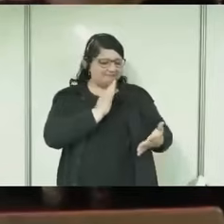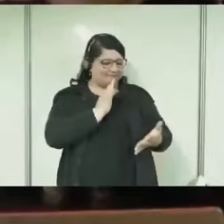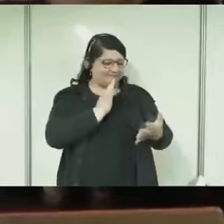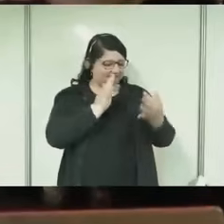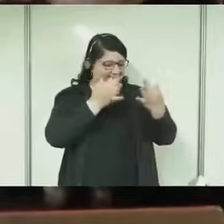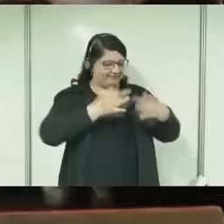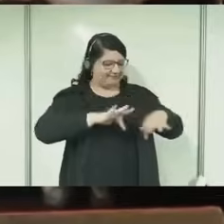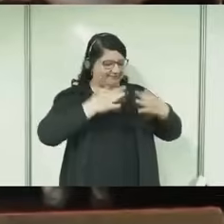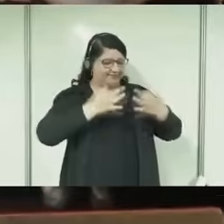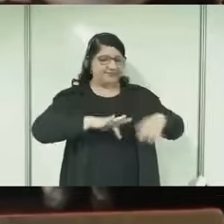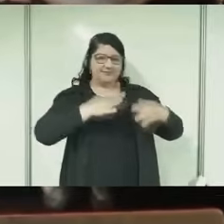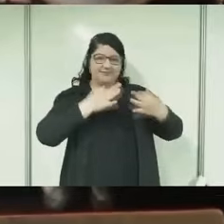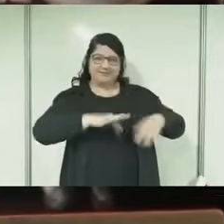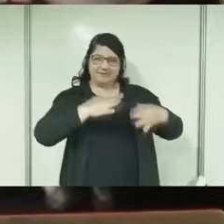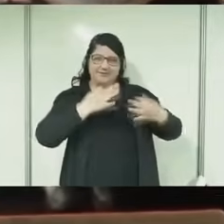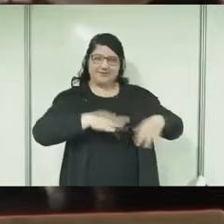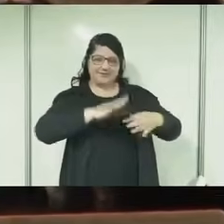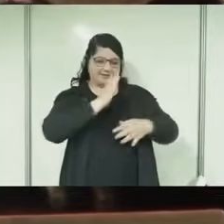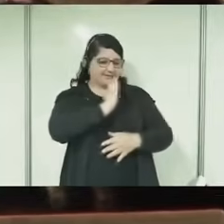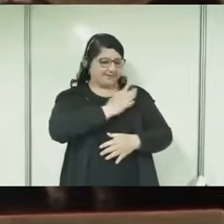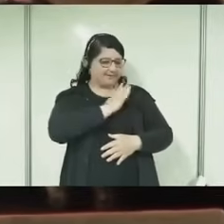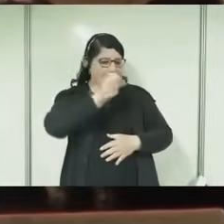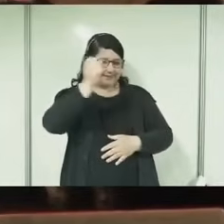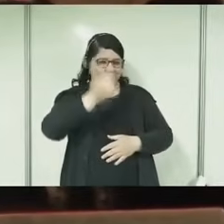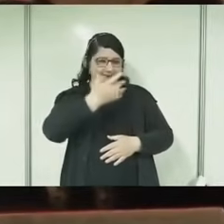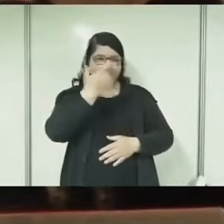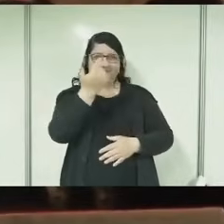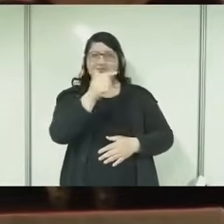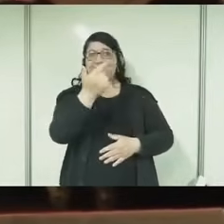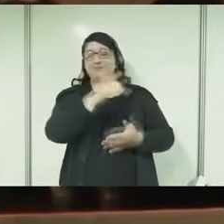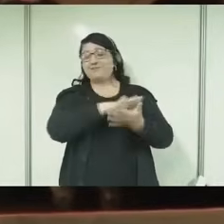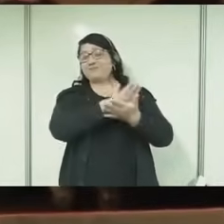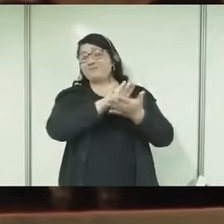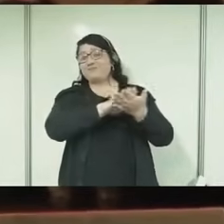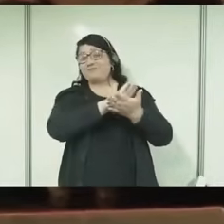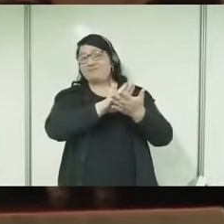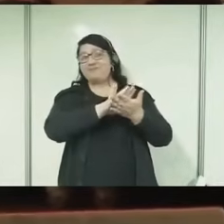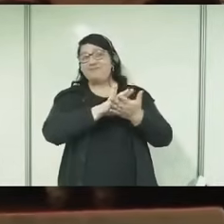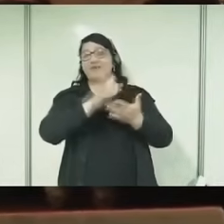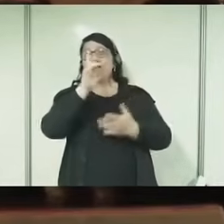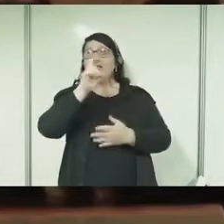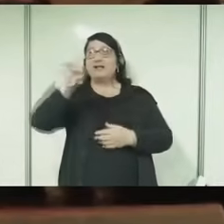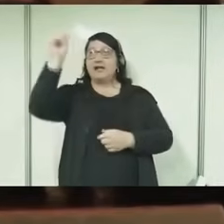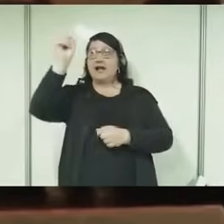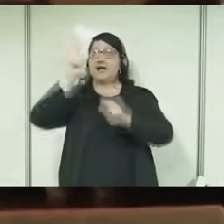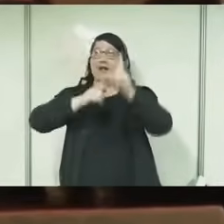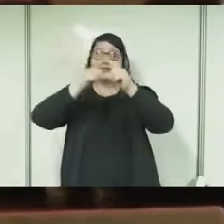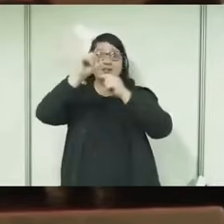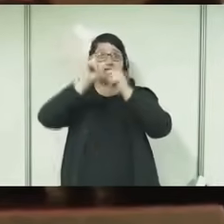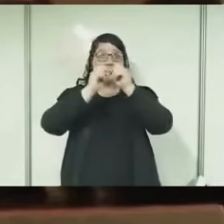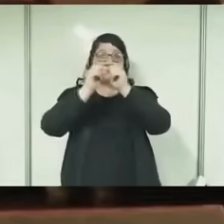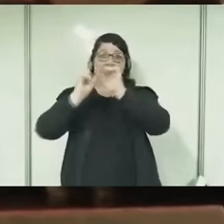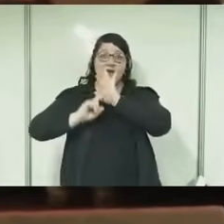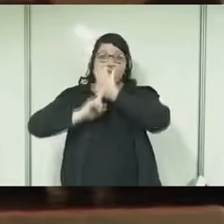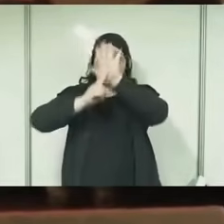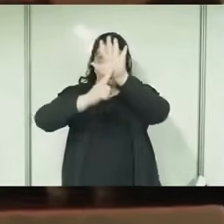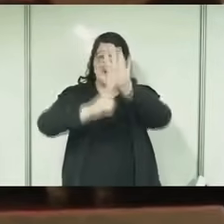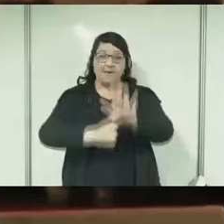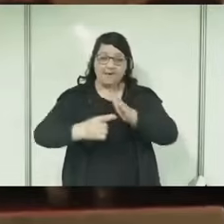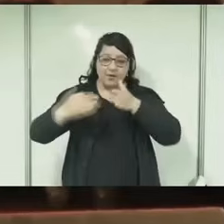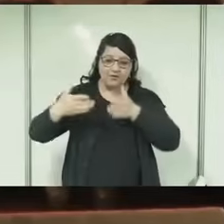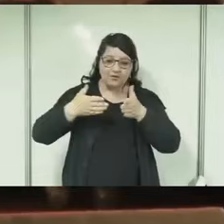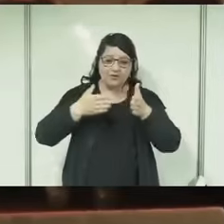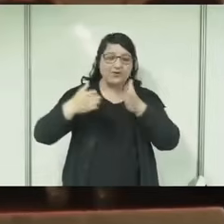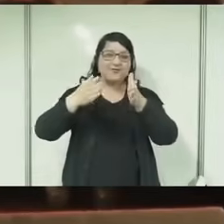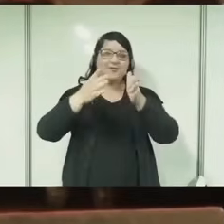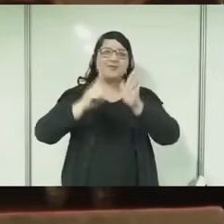a estrela a guiar os caminhos, dar rumo certo apontando Jesus.